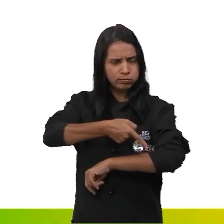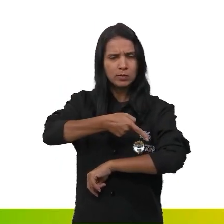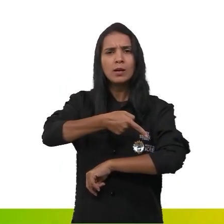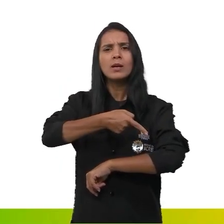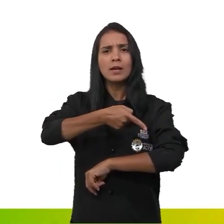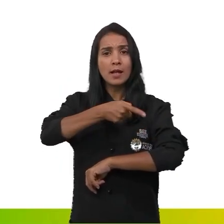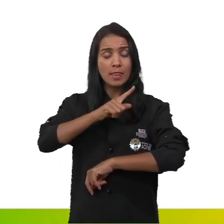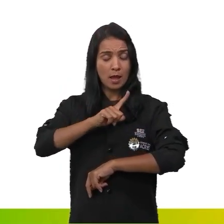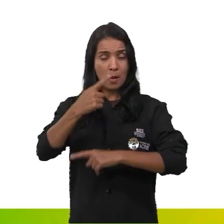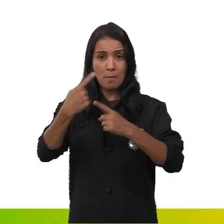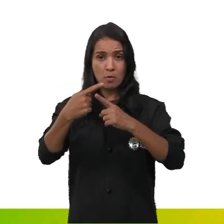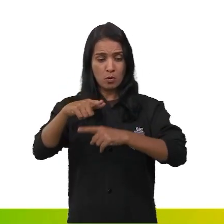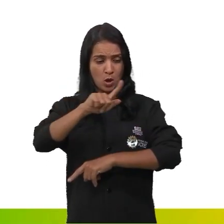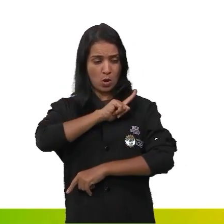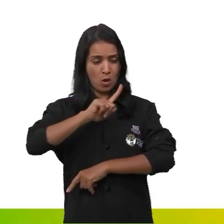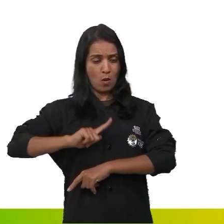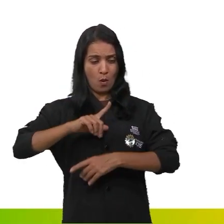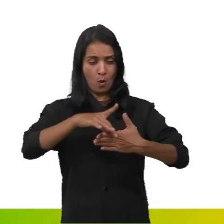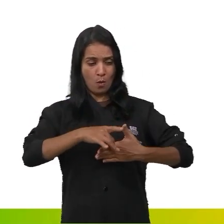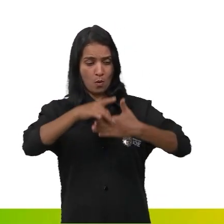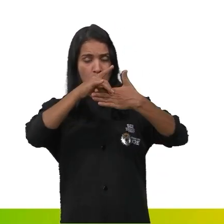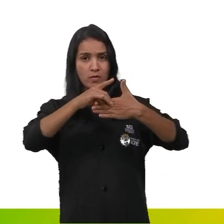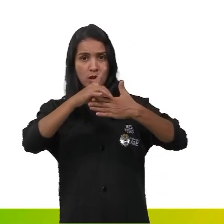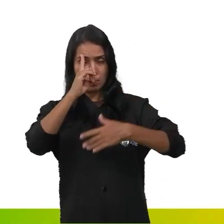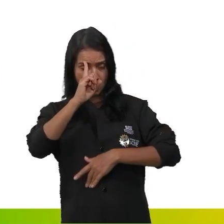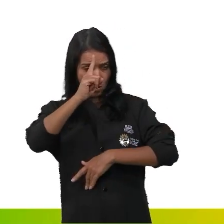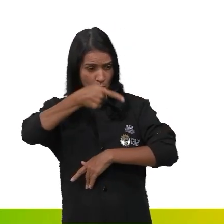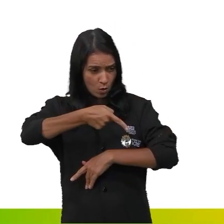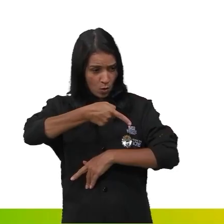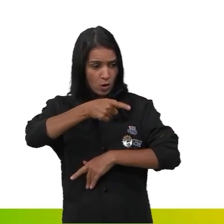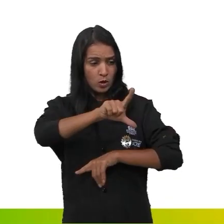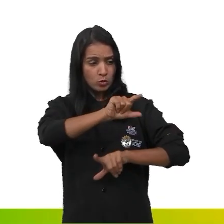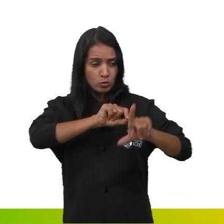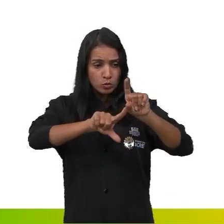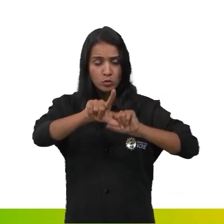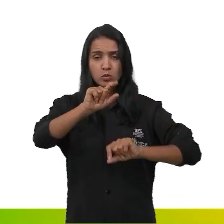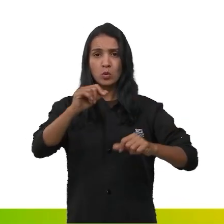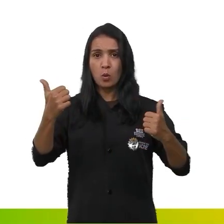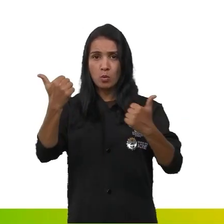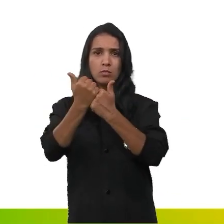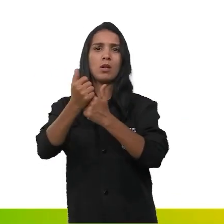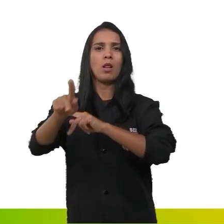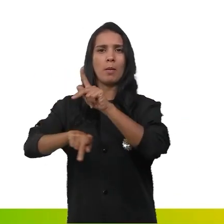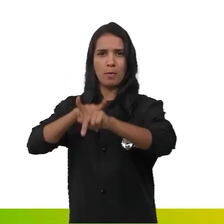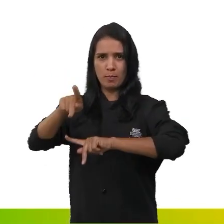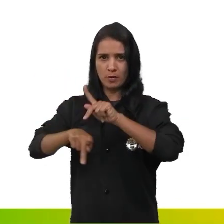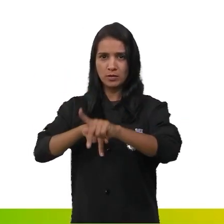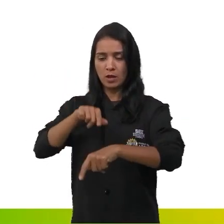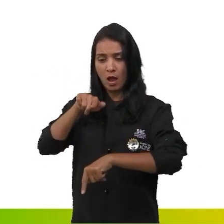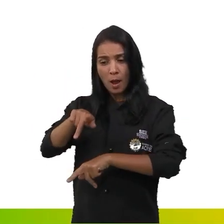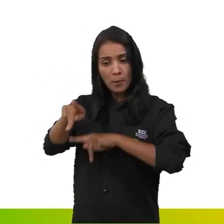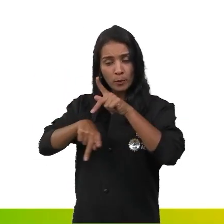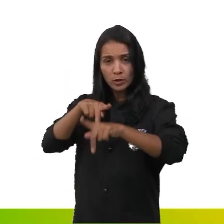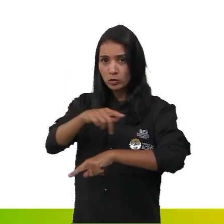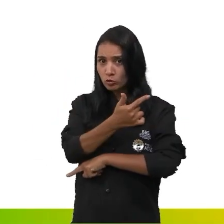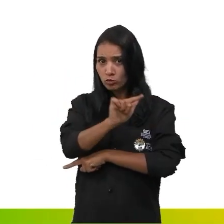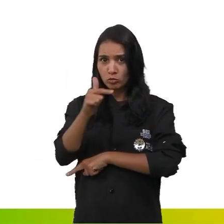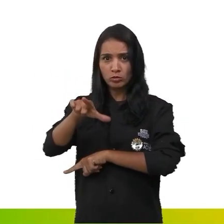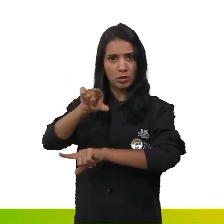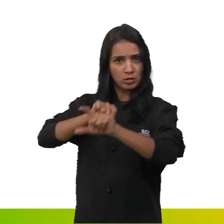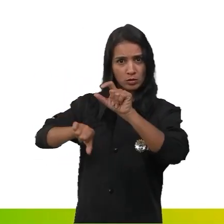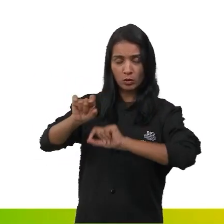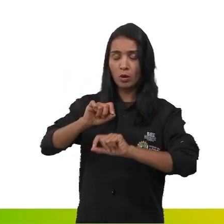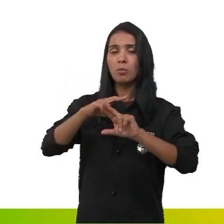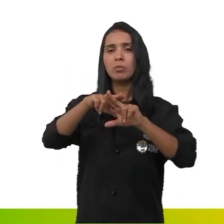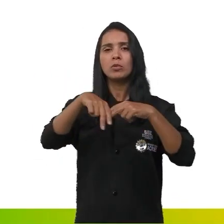o governo se vê no direito de tomar decisões pela população, interferindo na liberdade individual sob